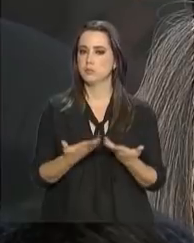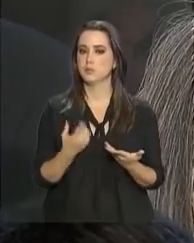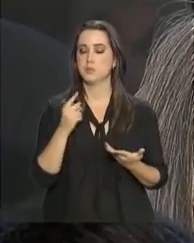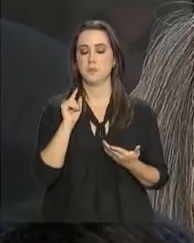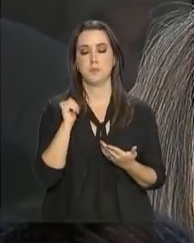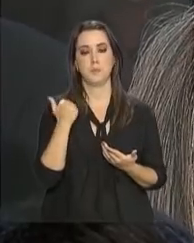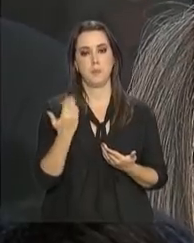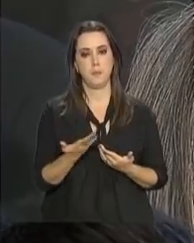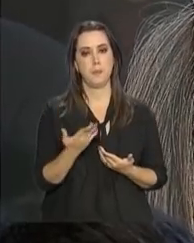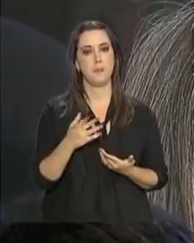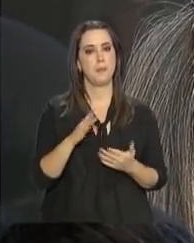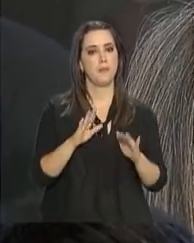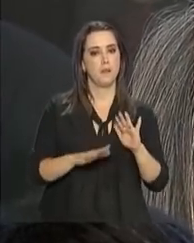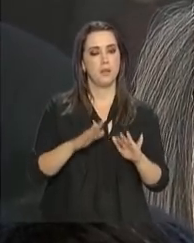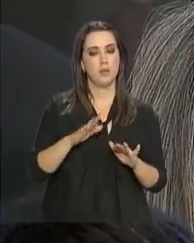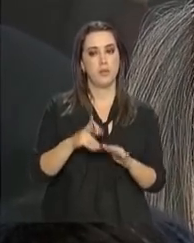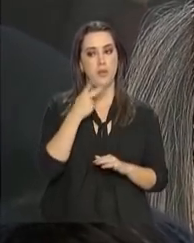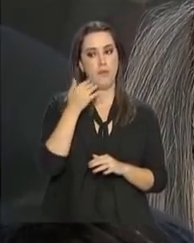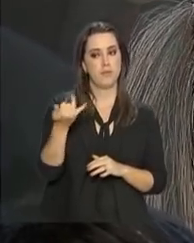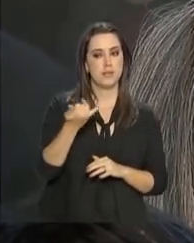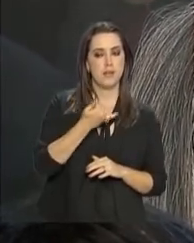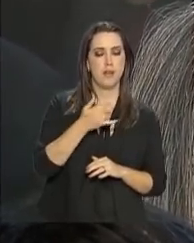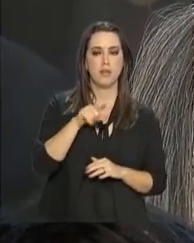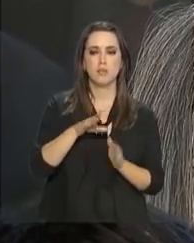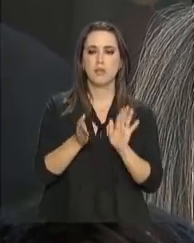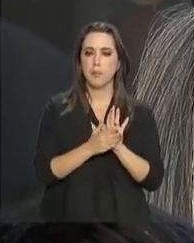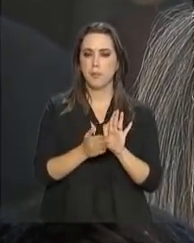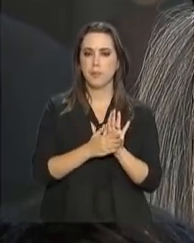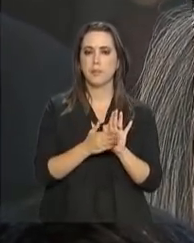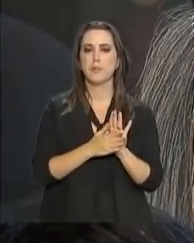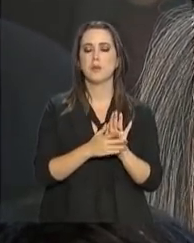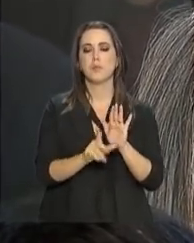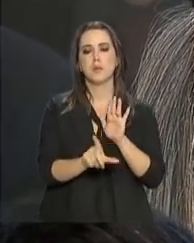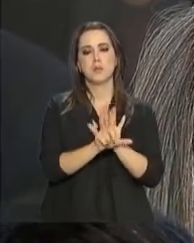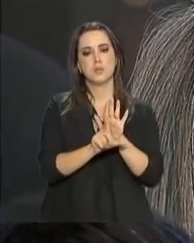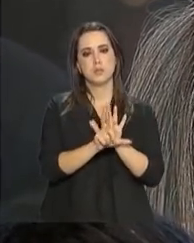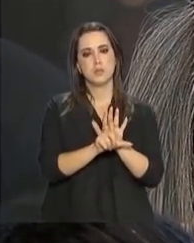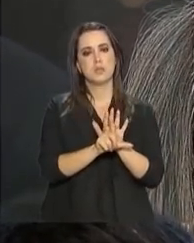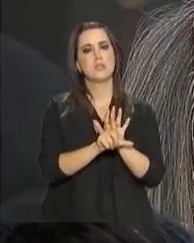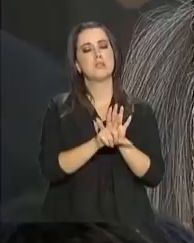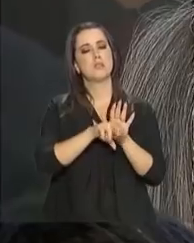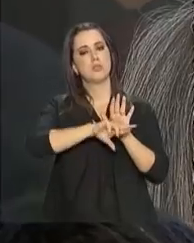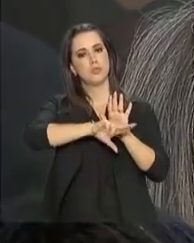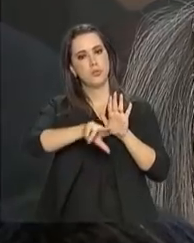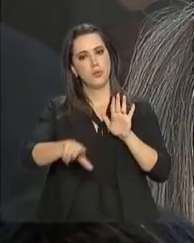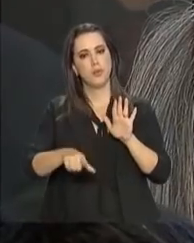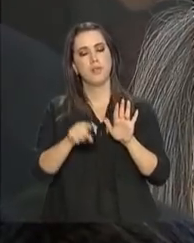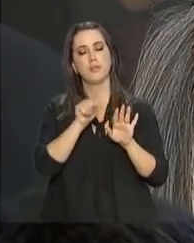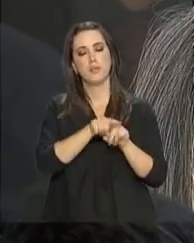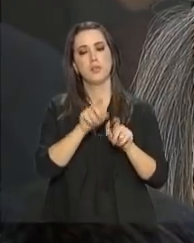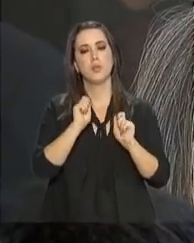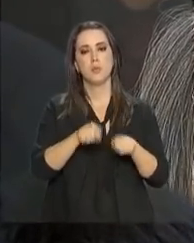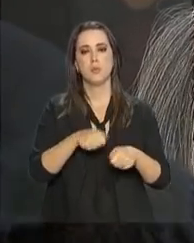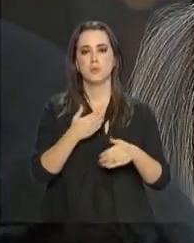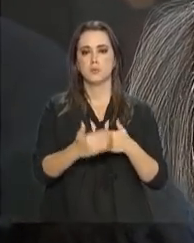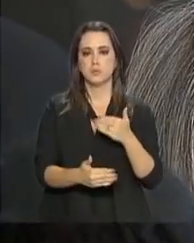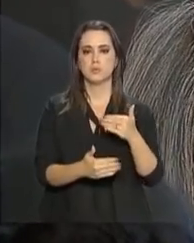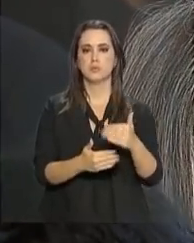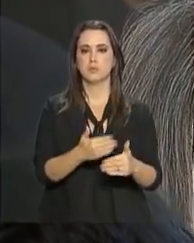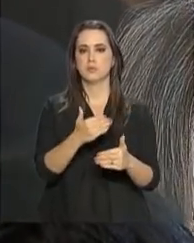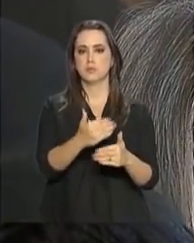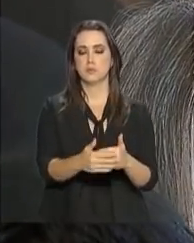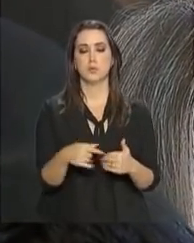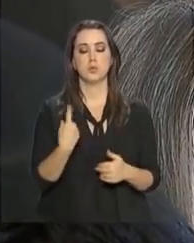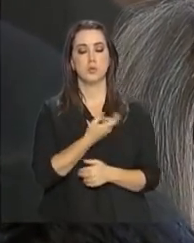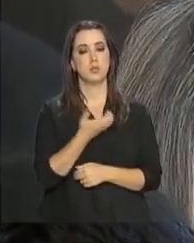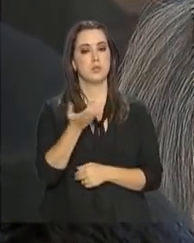de alguns deles me disseram que tem proposta ea lei ordinário lei complementar que dá para um avanço que nós queremos